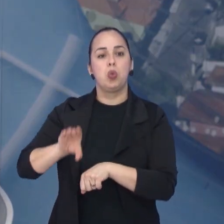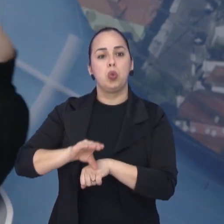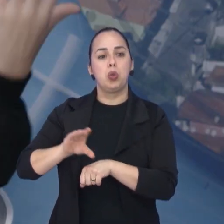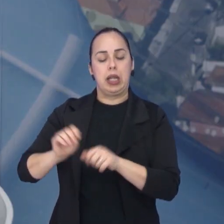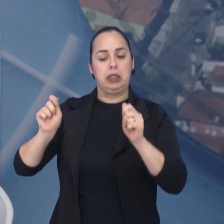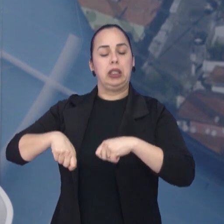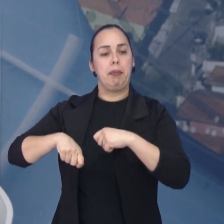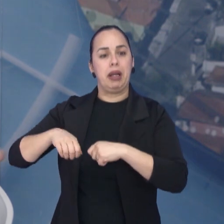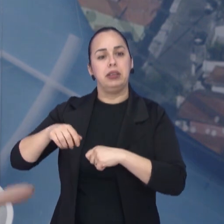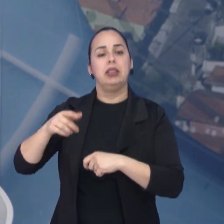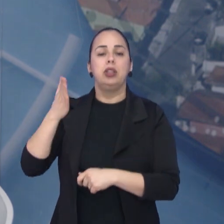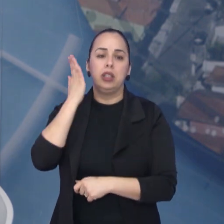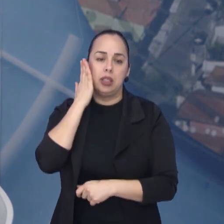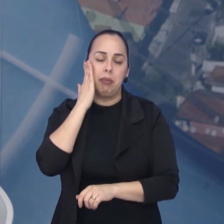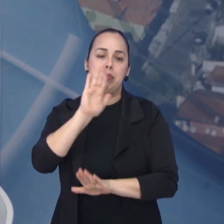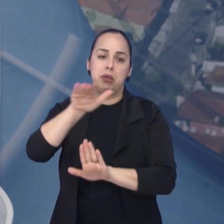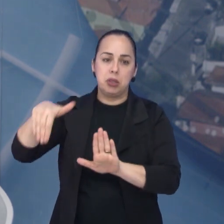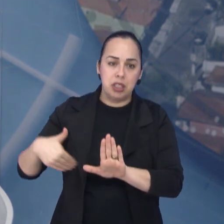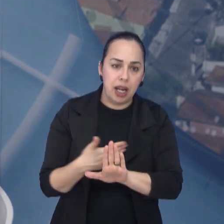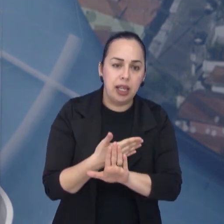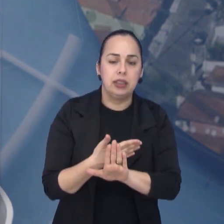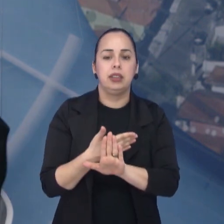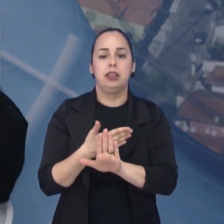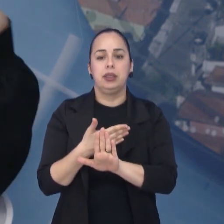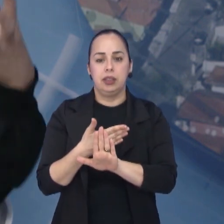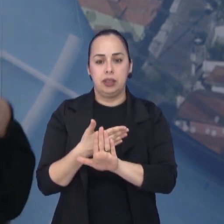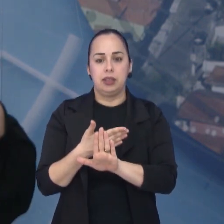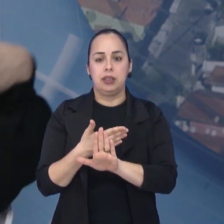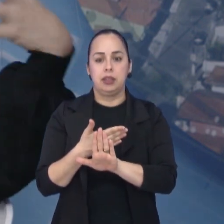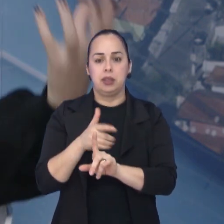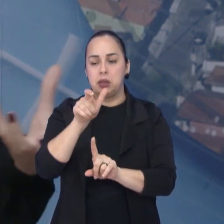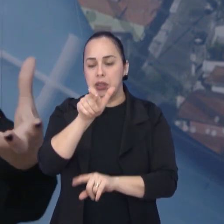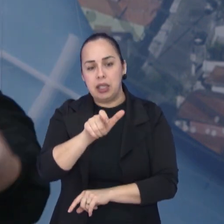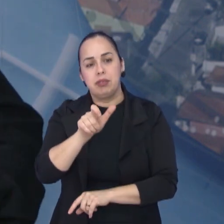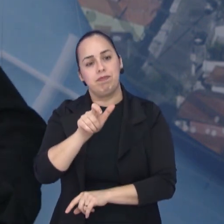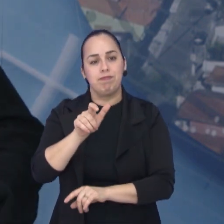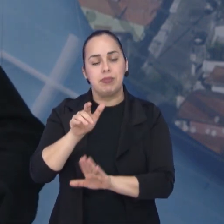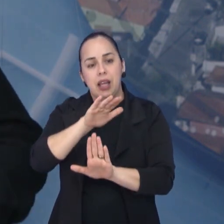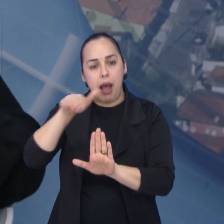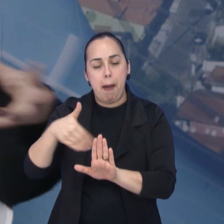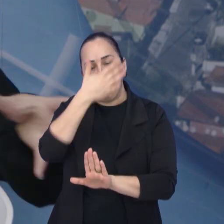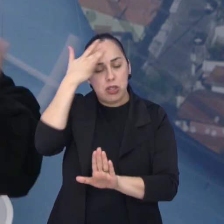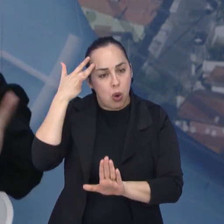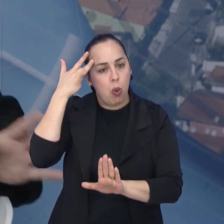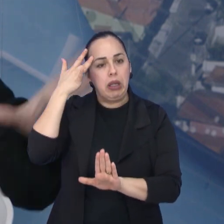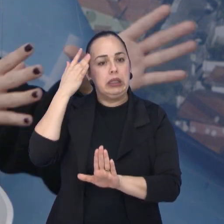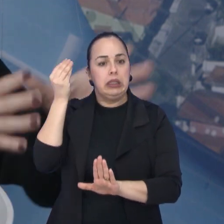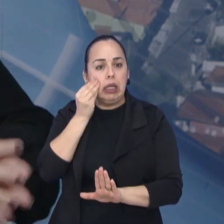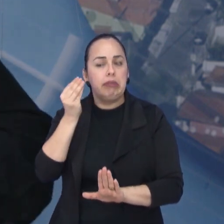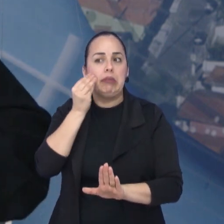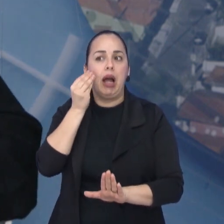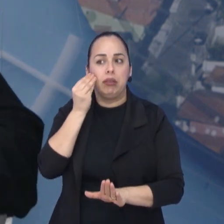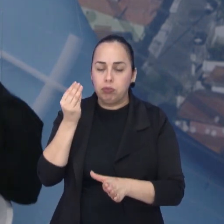que tem muitas questões sociais por trás também, né? Das referências, das condições que a pessoa tem para ela poder se